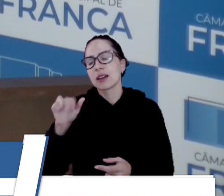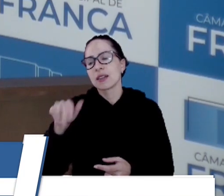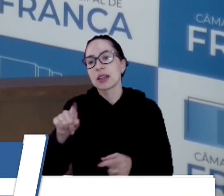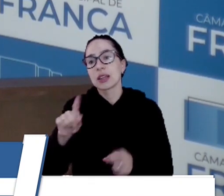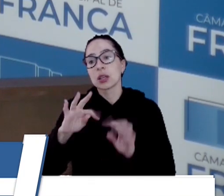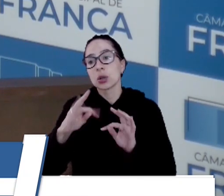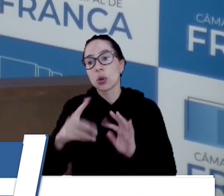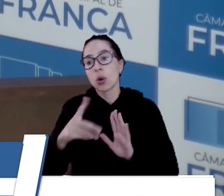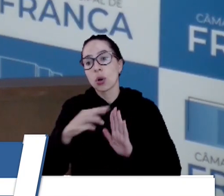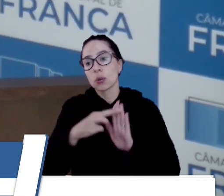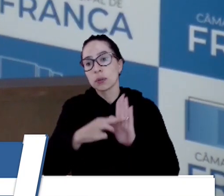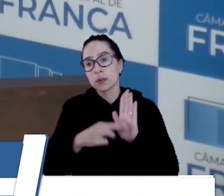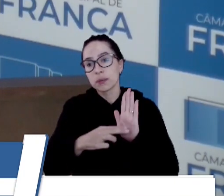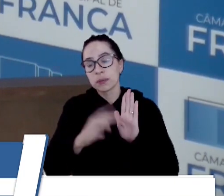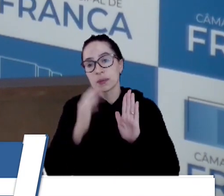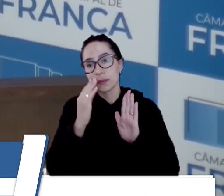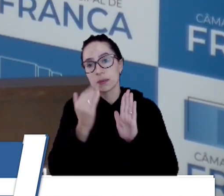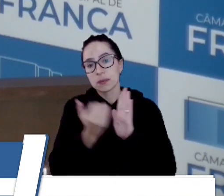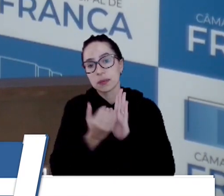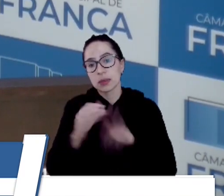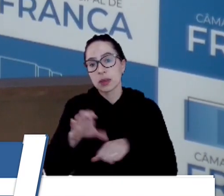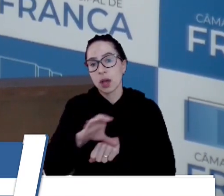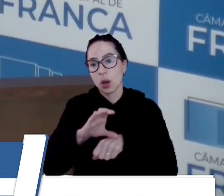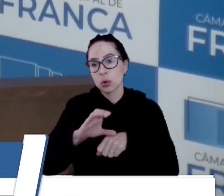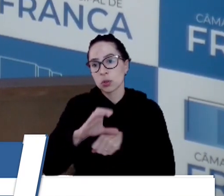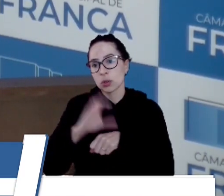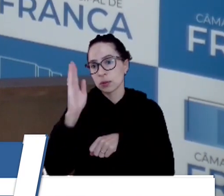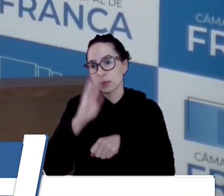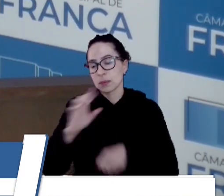em todos os princípios da Constituição Brasileira de